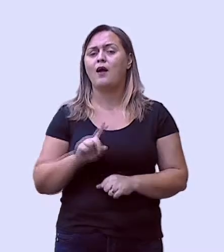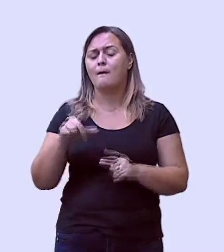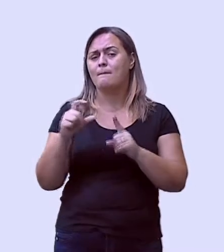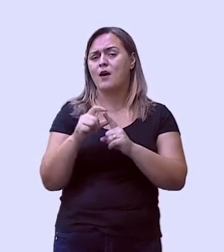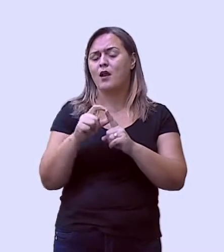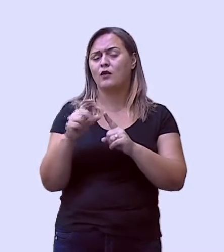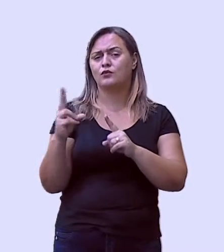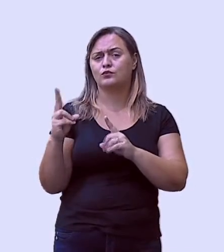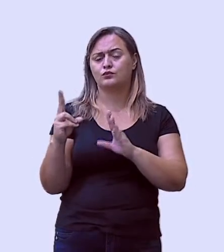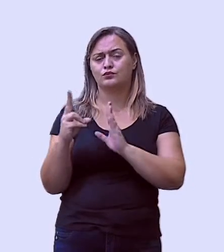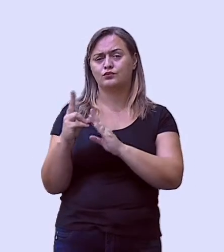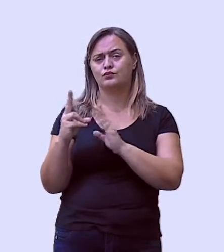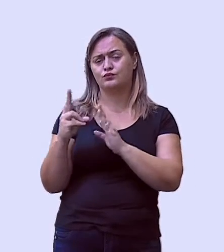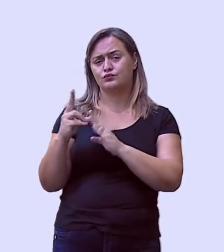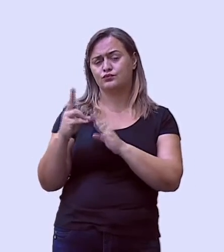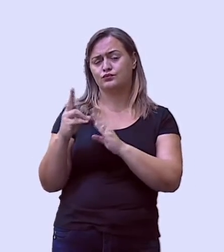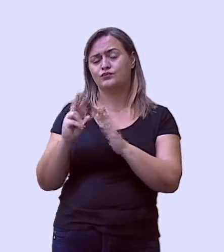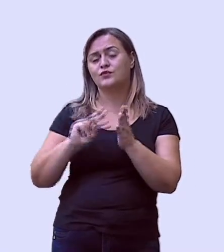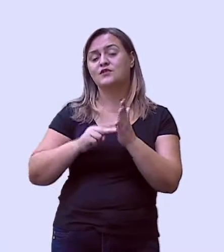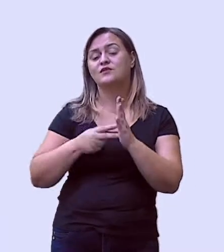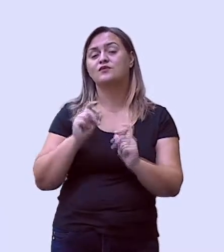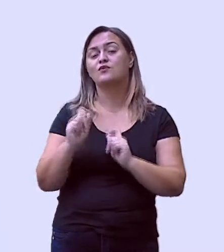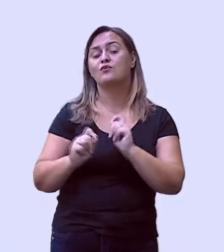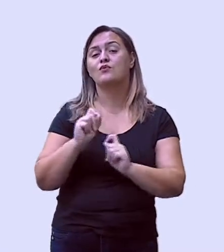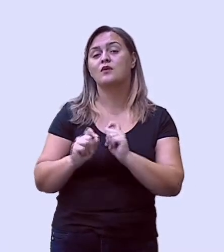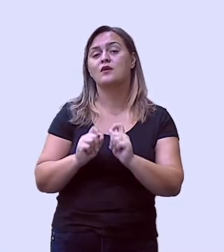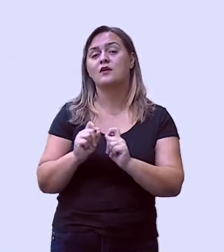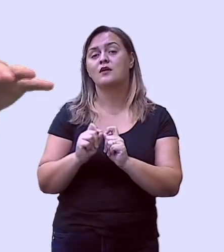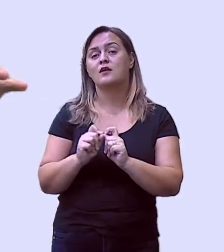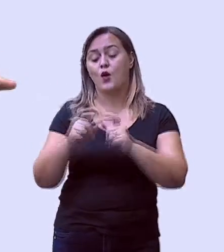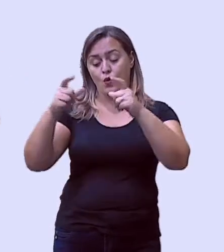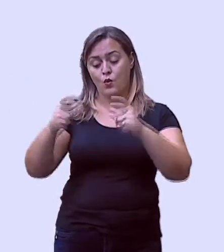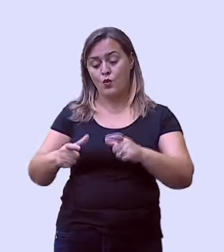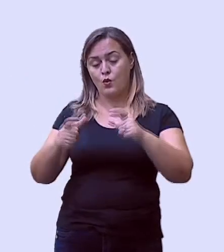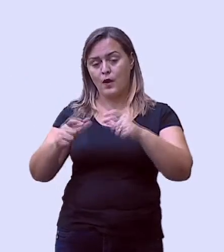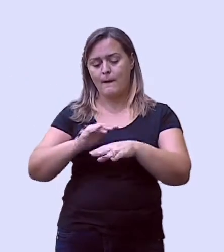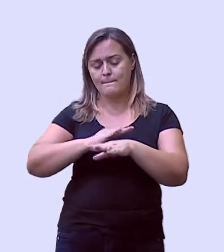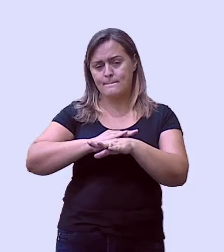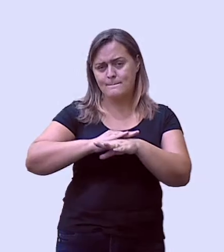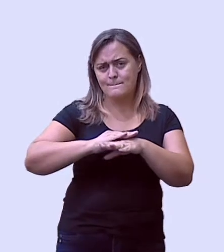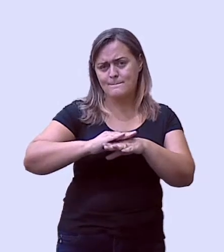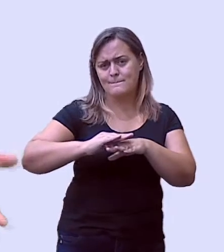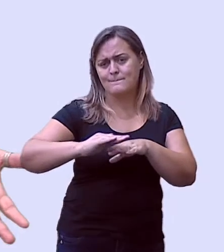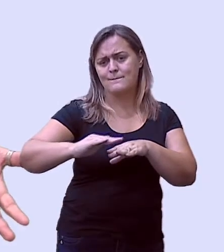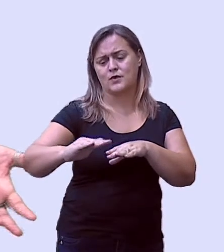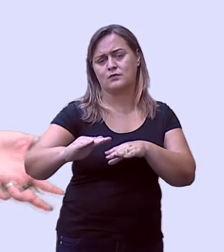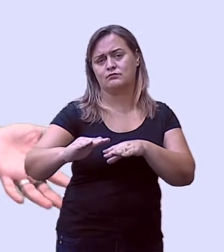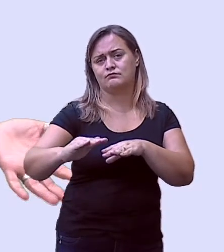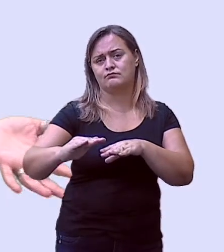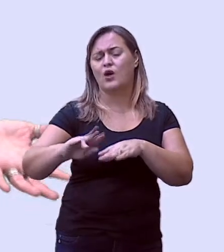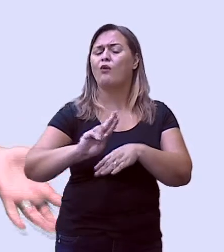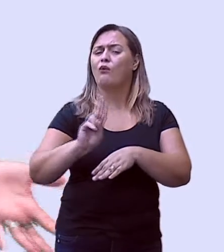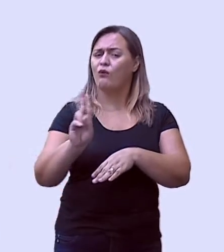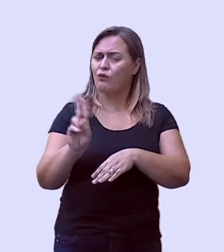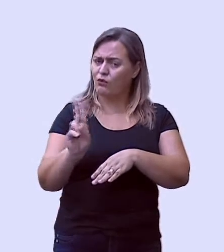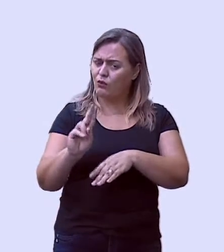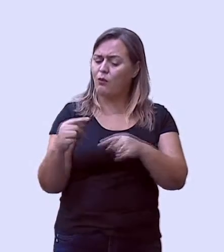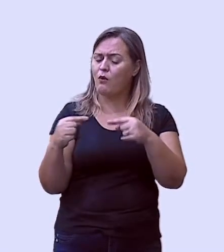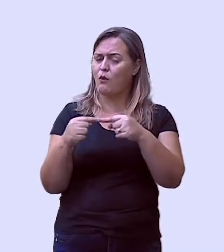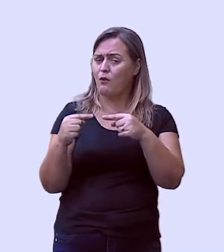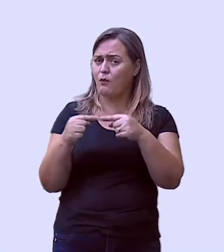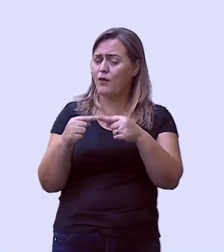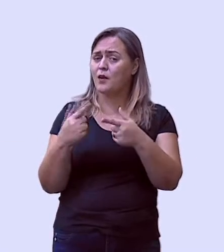tribo Quechua, que significa região plana. O nome faz sentido, já que boa parte